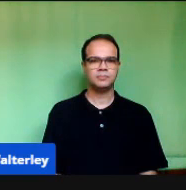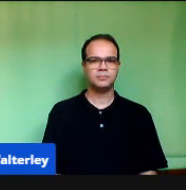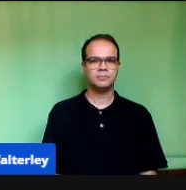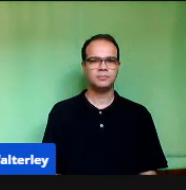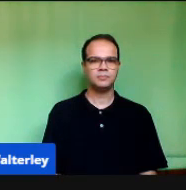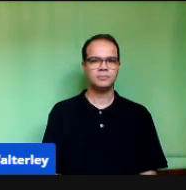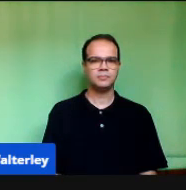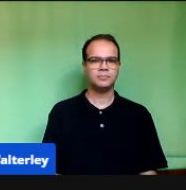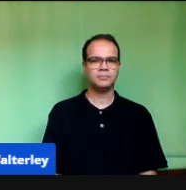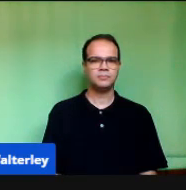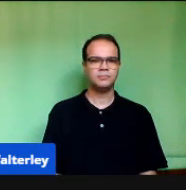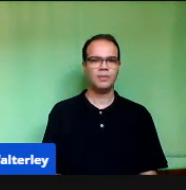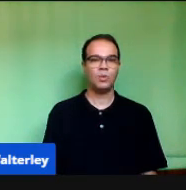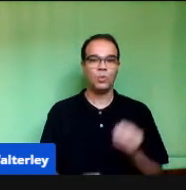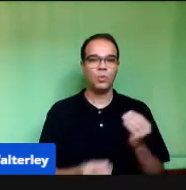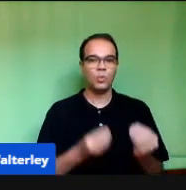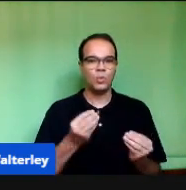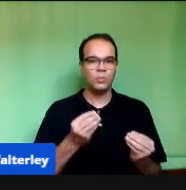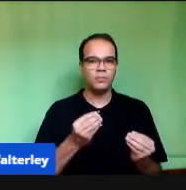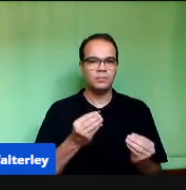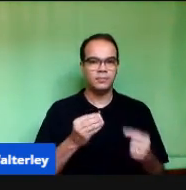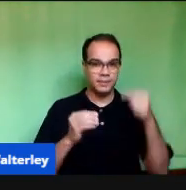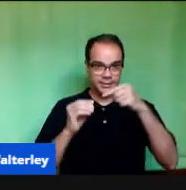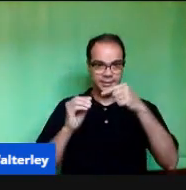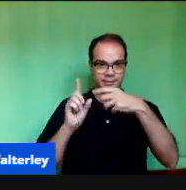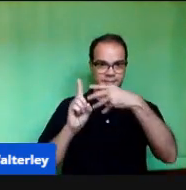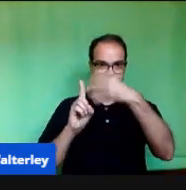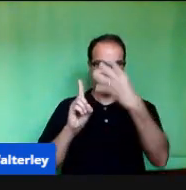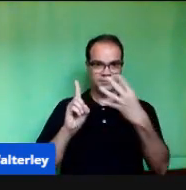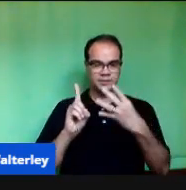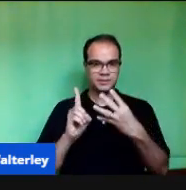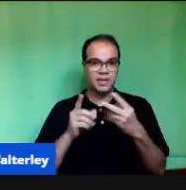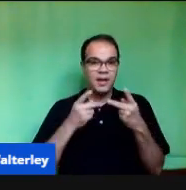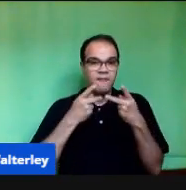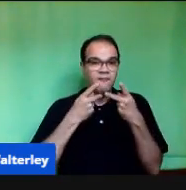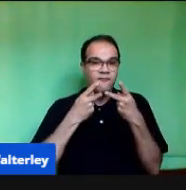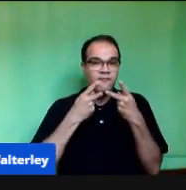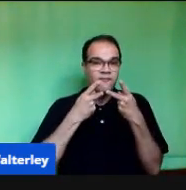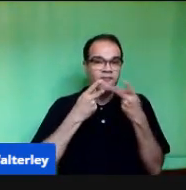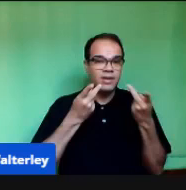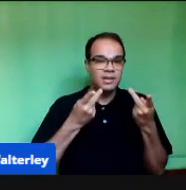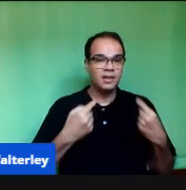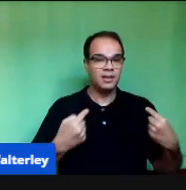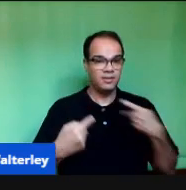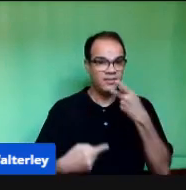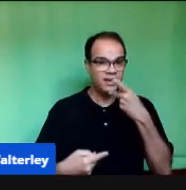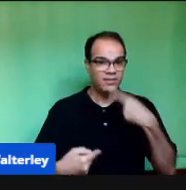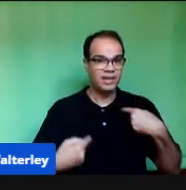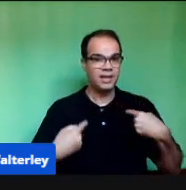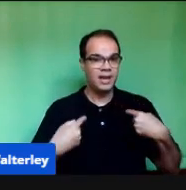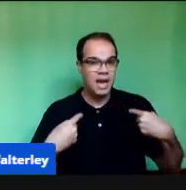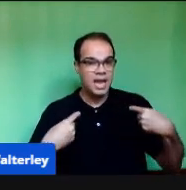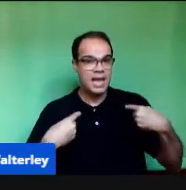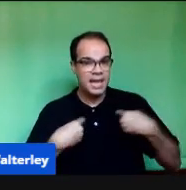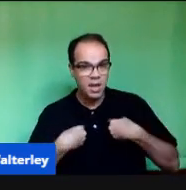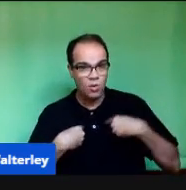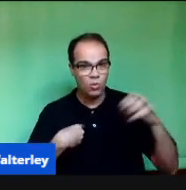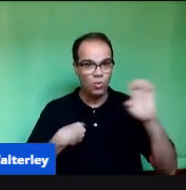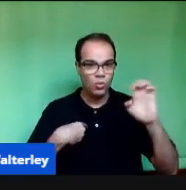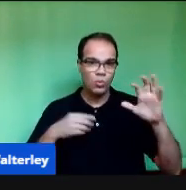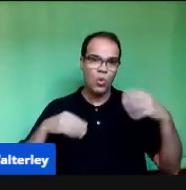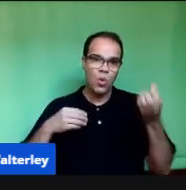é o medo de revelar, de compartilhar a sua orientação sexual ou a sua identidade de